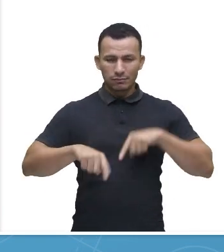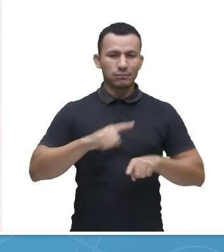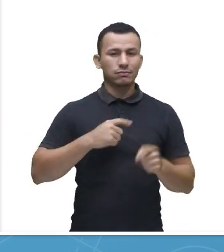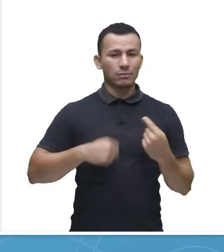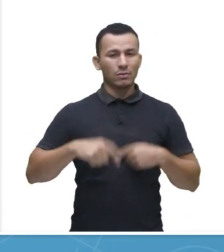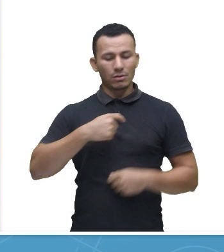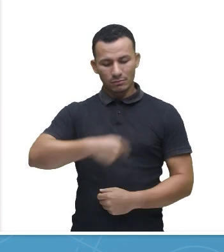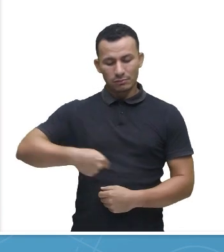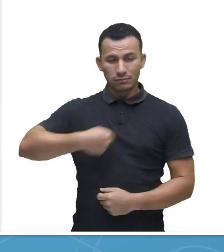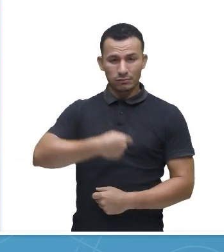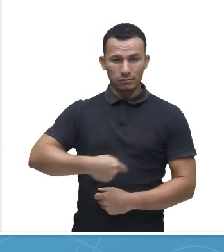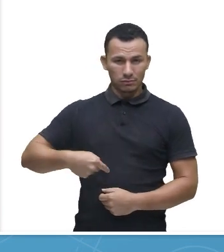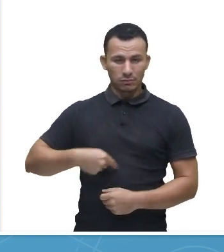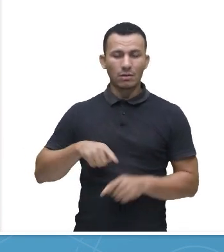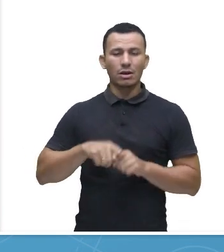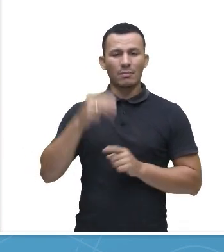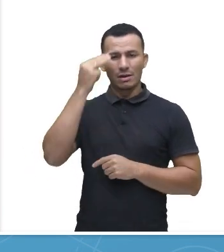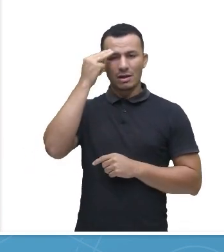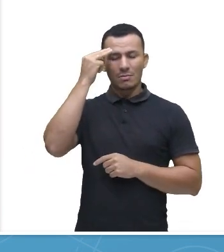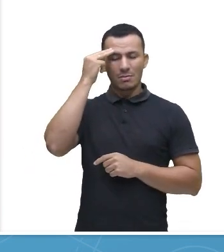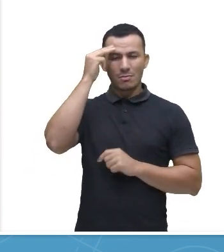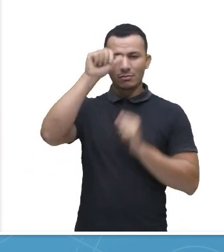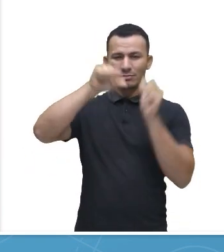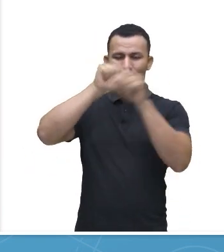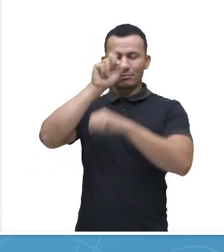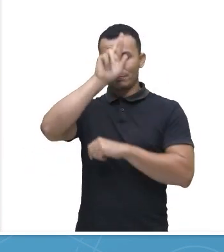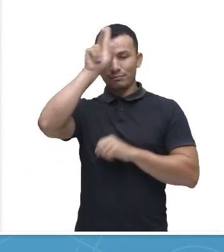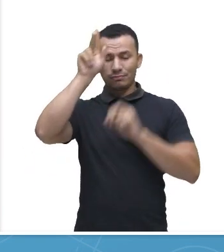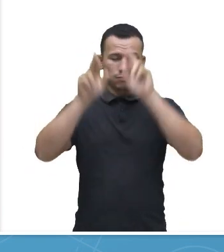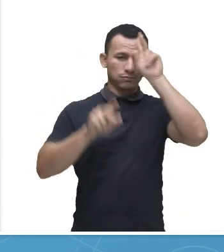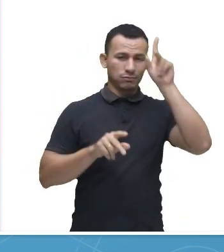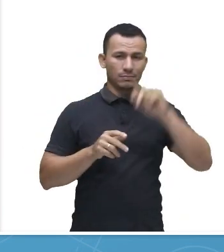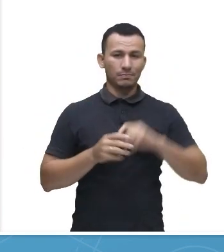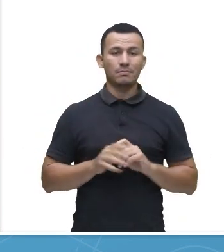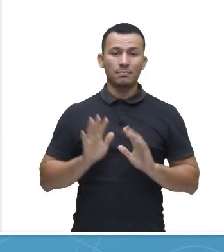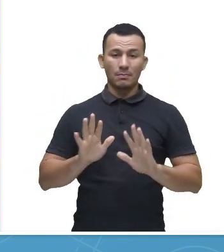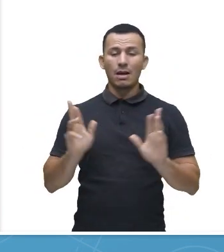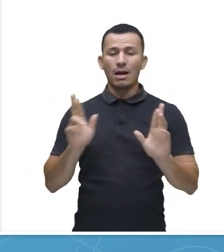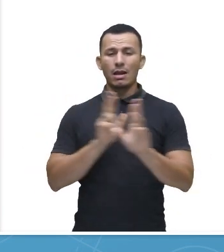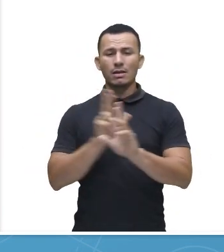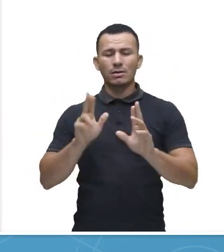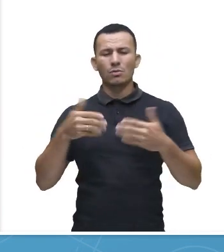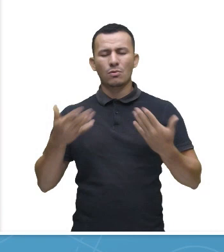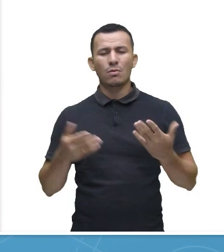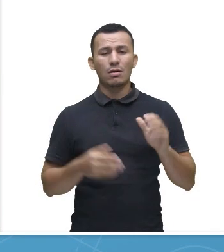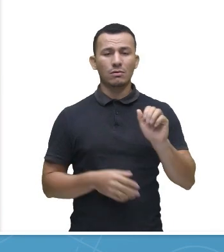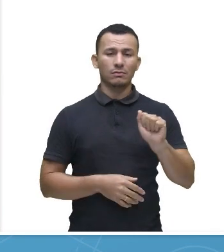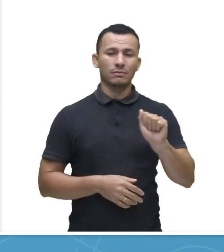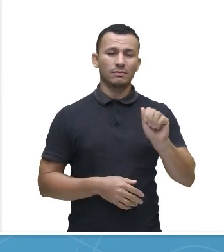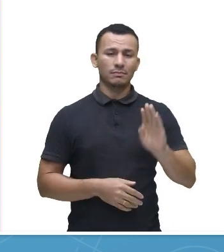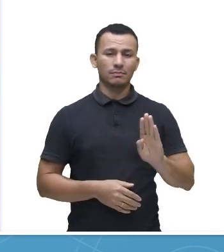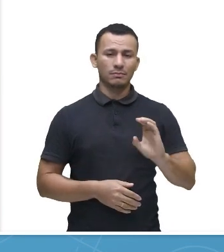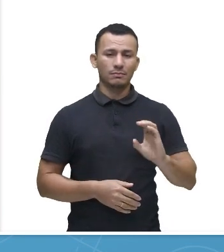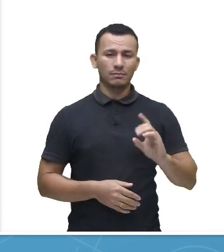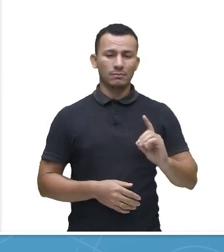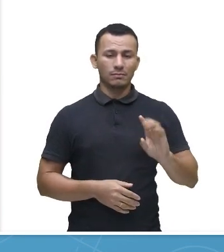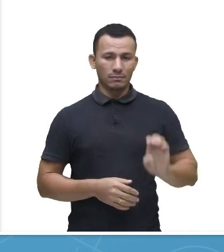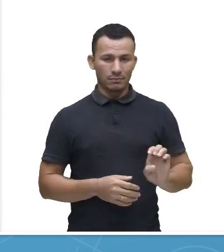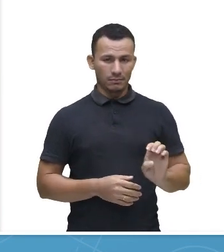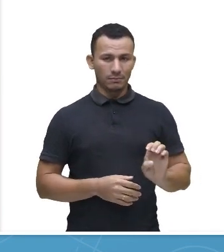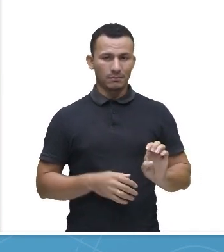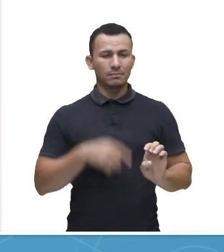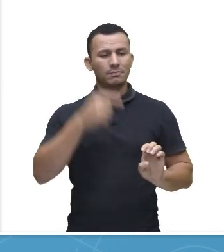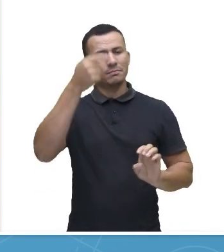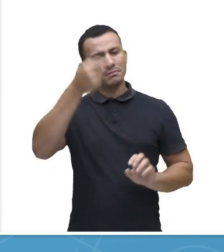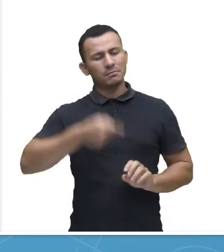memória estão relacionados a letra A, B, C, D ou E.